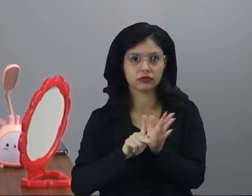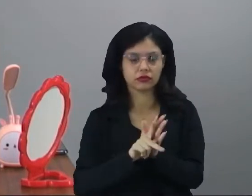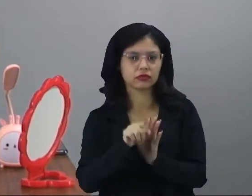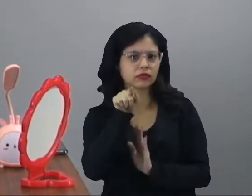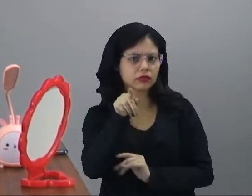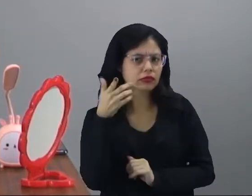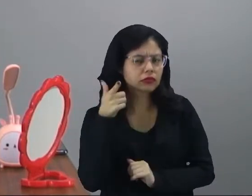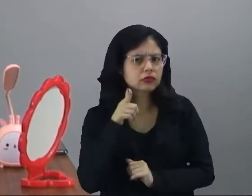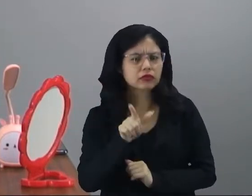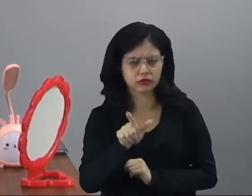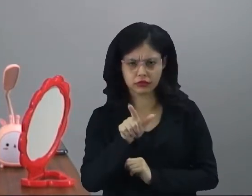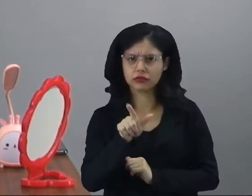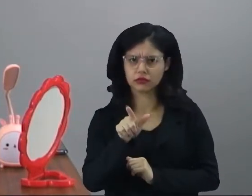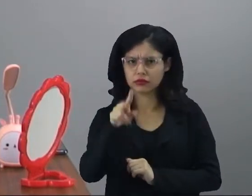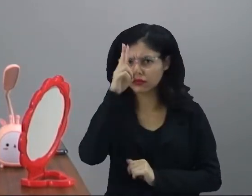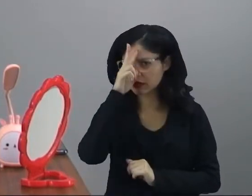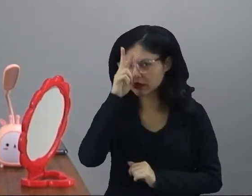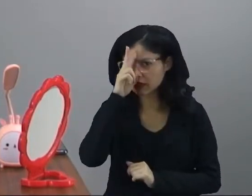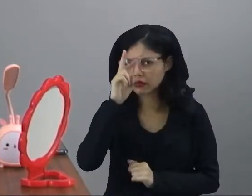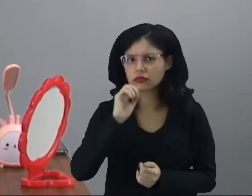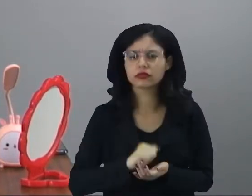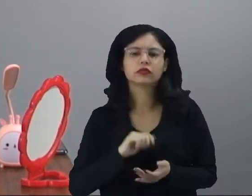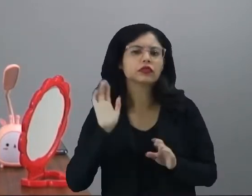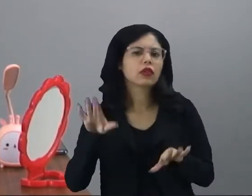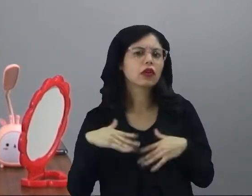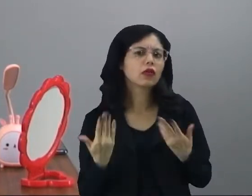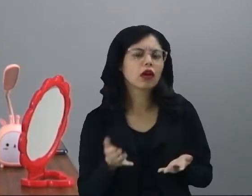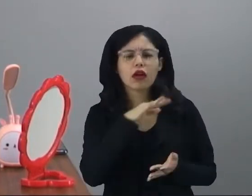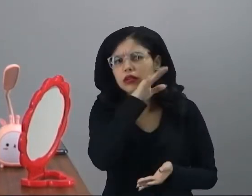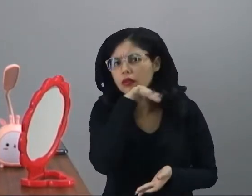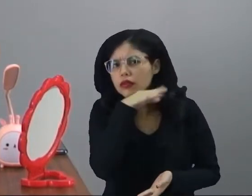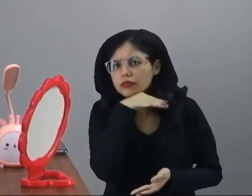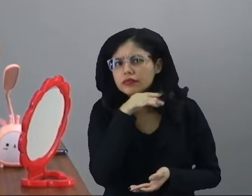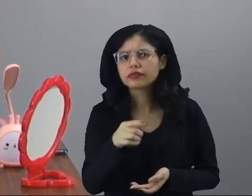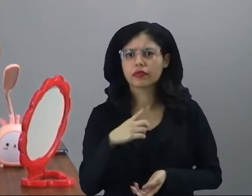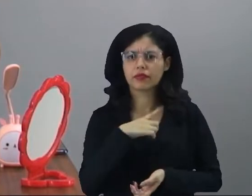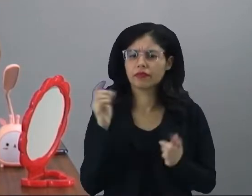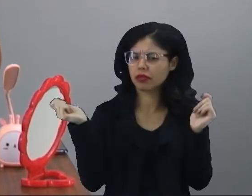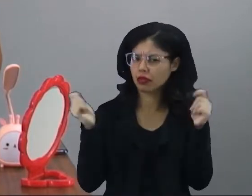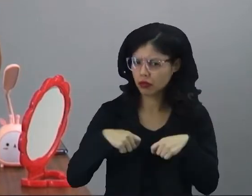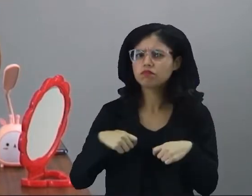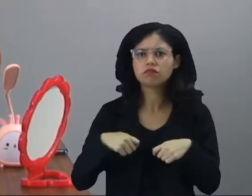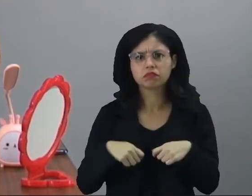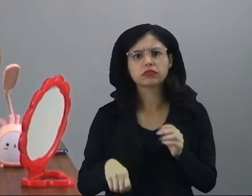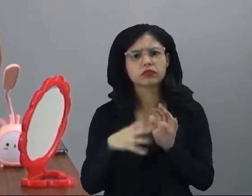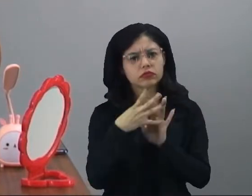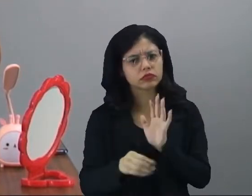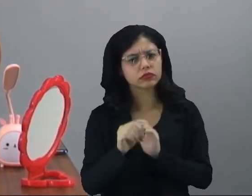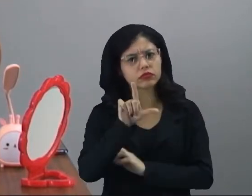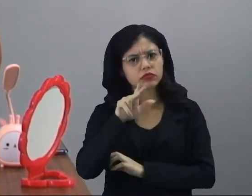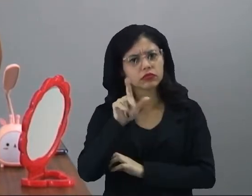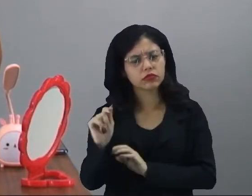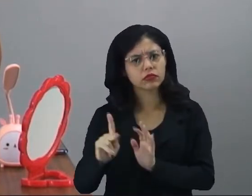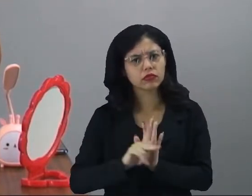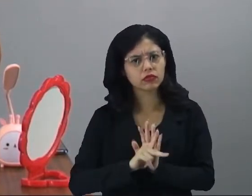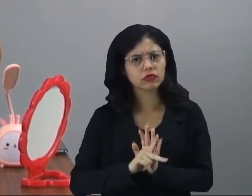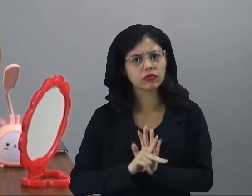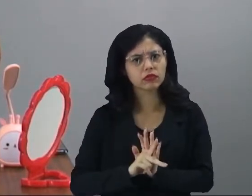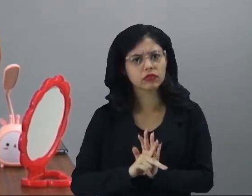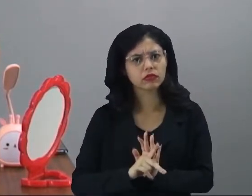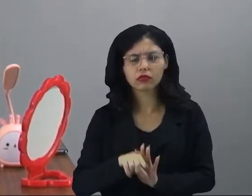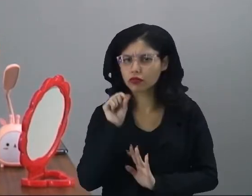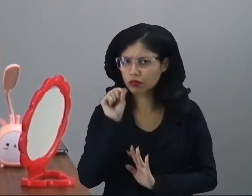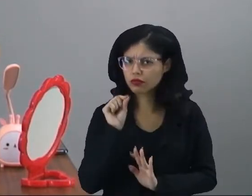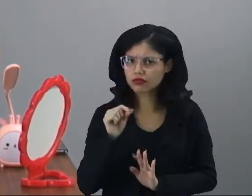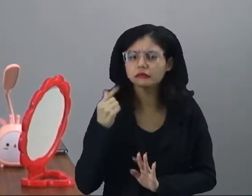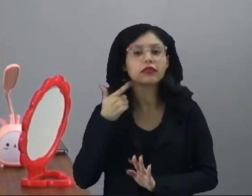Você consegue lembrar que animalzinho é esse que possui uma luz, crianças? Será que